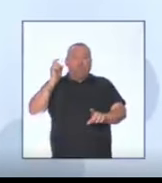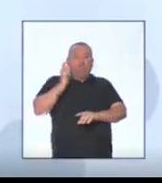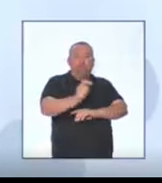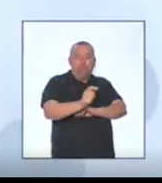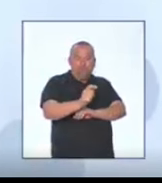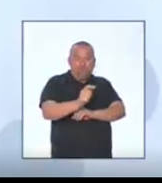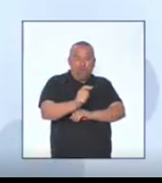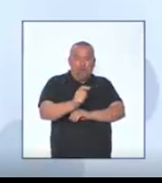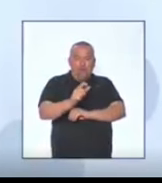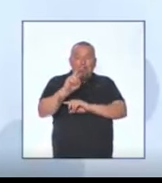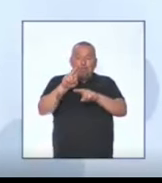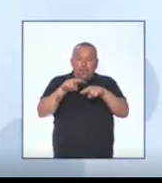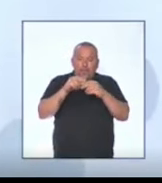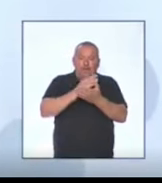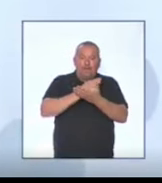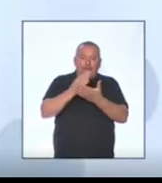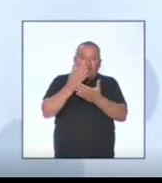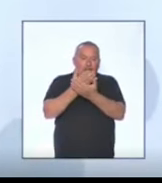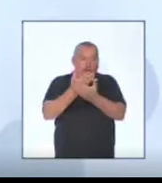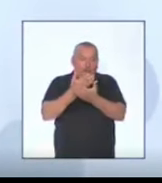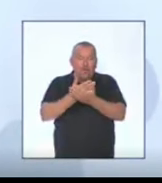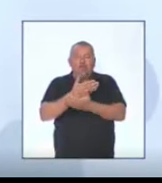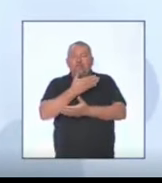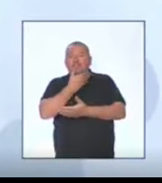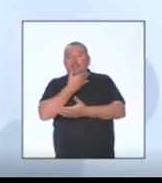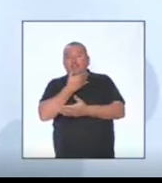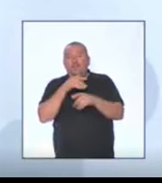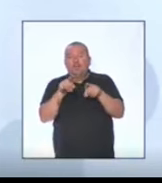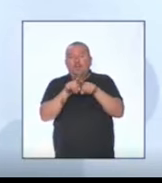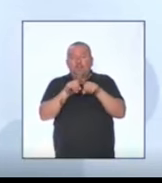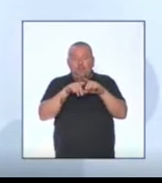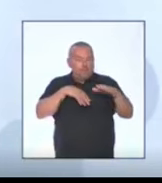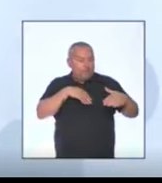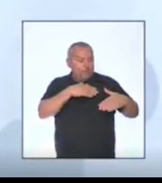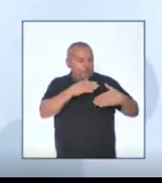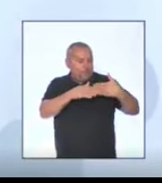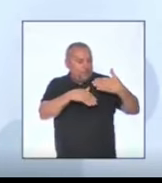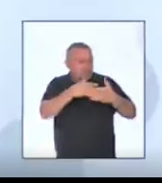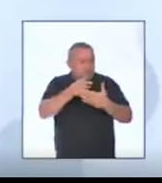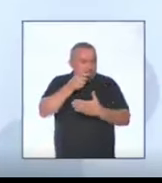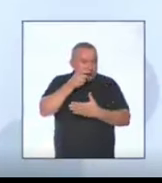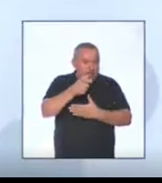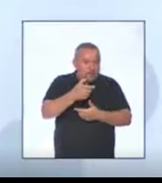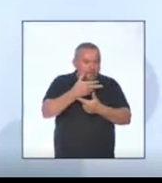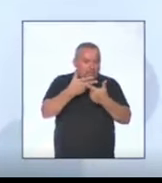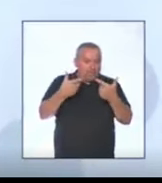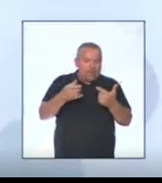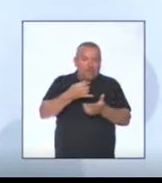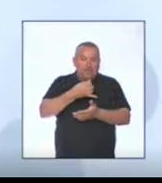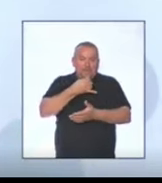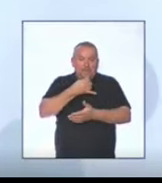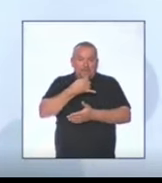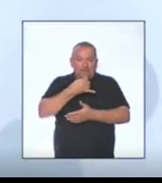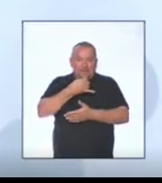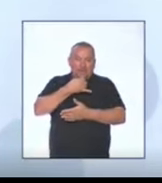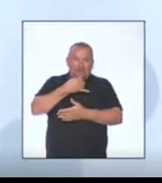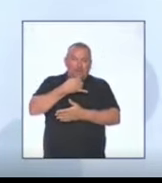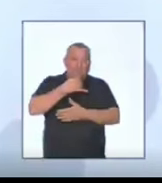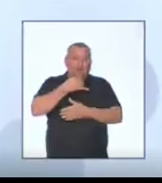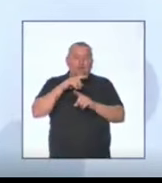hoje falando um pouquinho sobre a questão do chat. Ao longo do dia aqui nós presenciamos algumas coisas que são tristes, né?